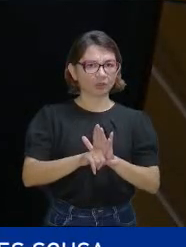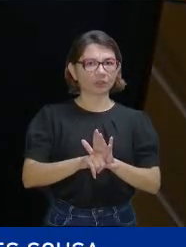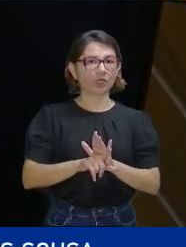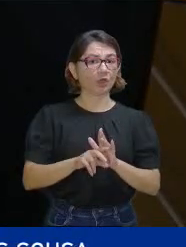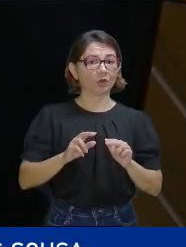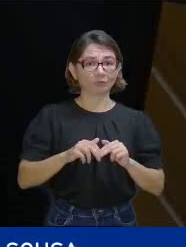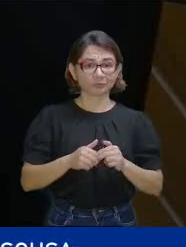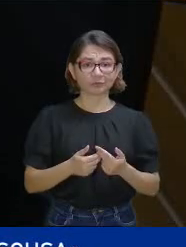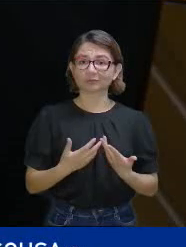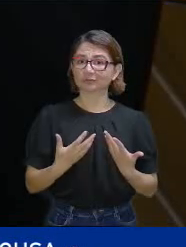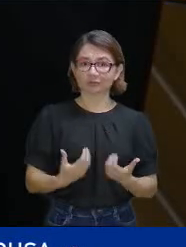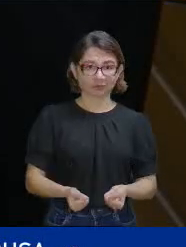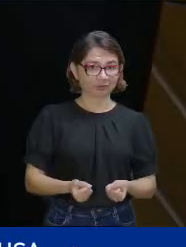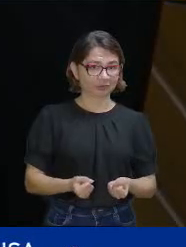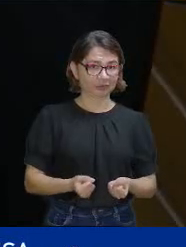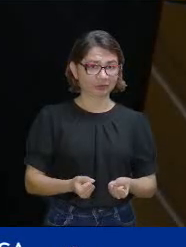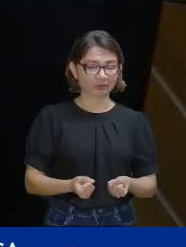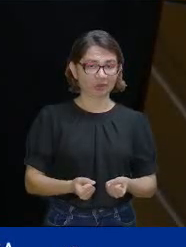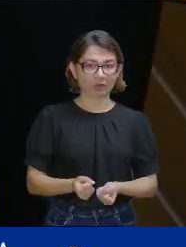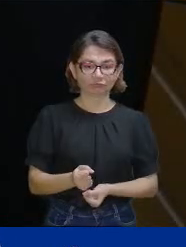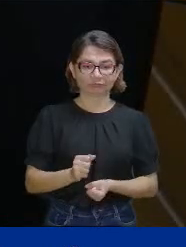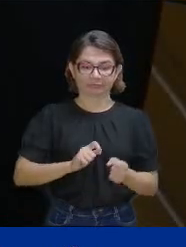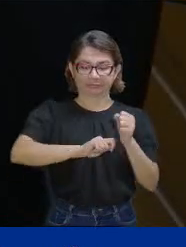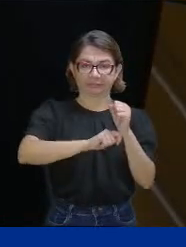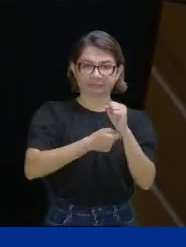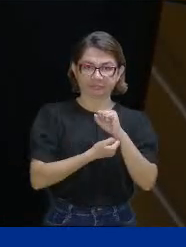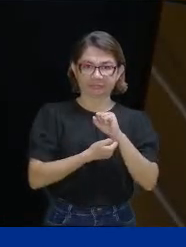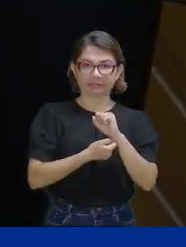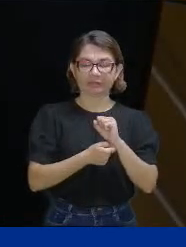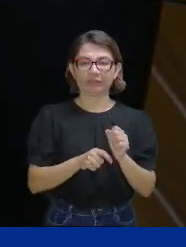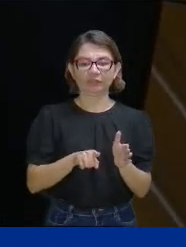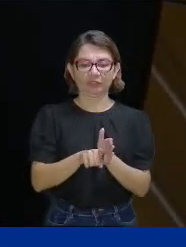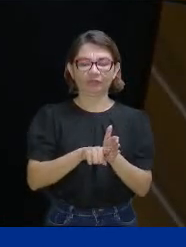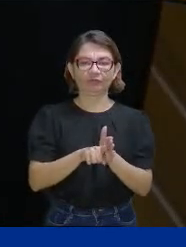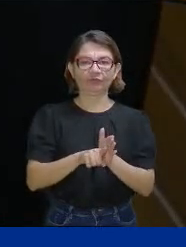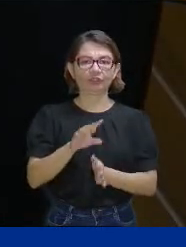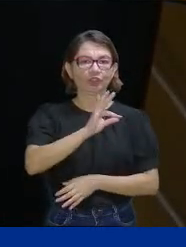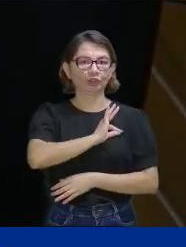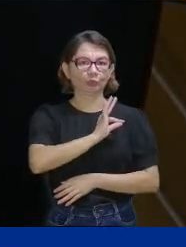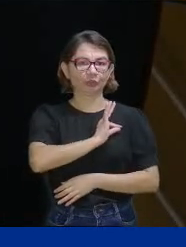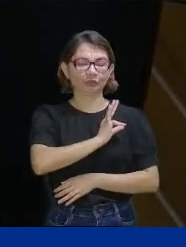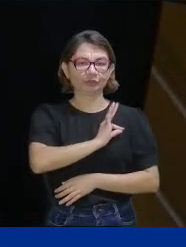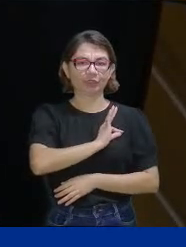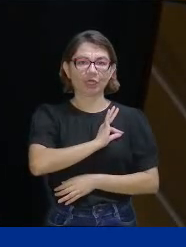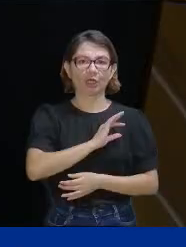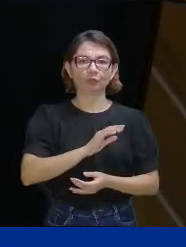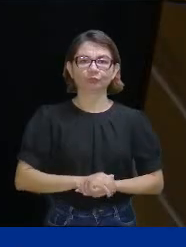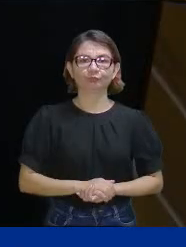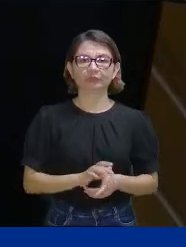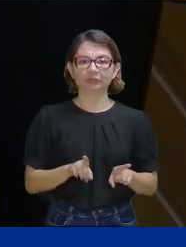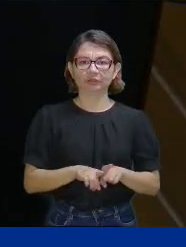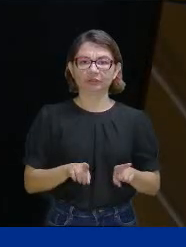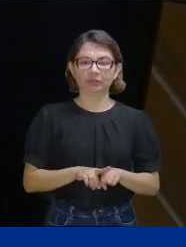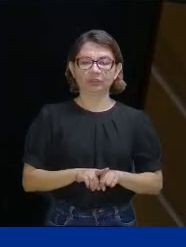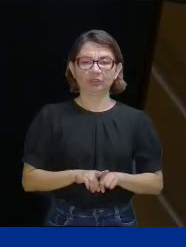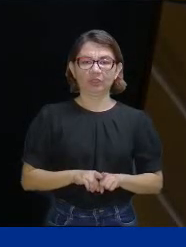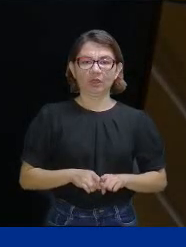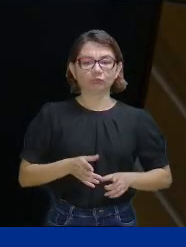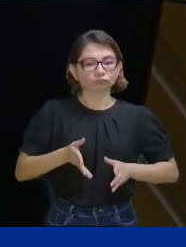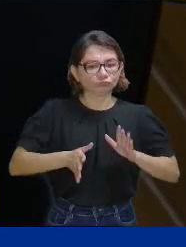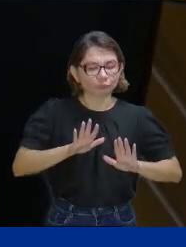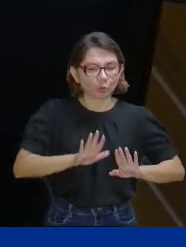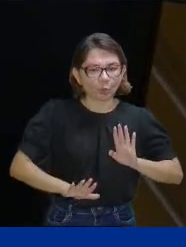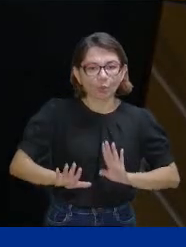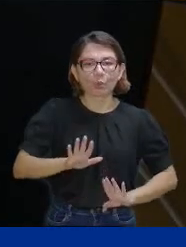indeferimento, invocando o caráter sigiloso do inquérito policial e a necessidade de preservar a integridade das investigações